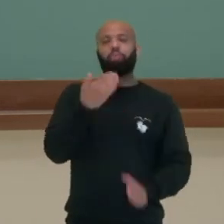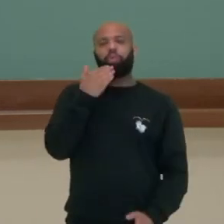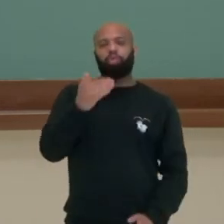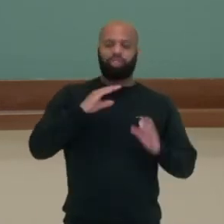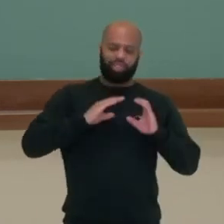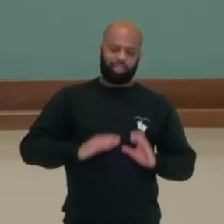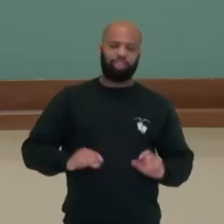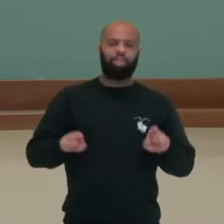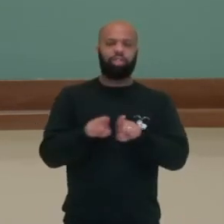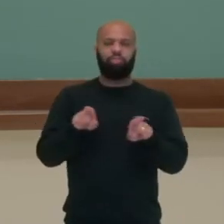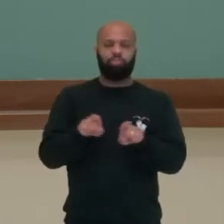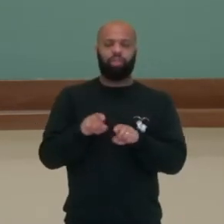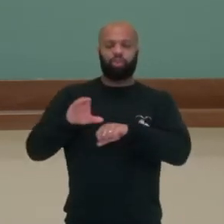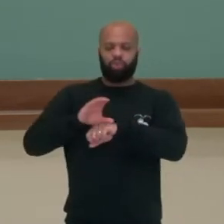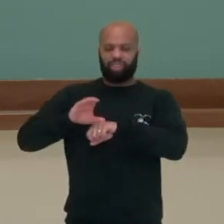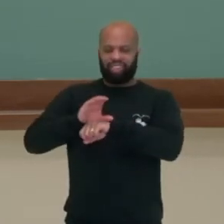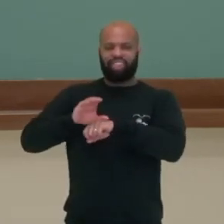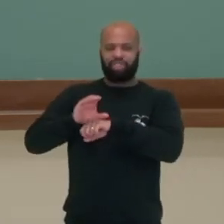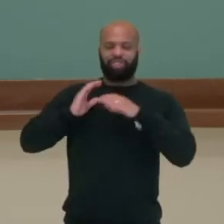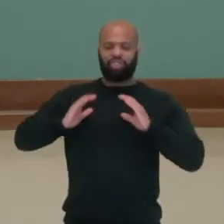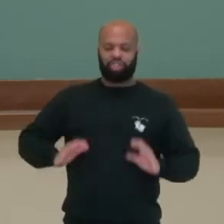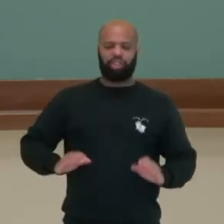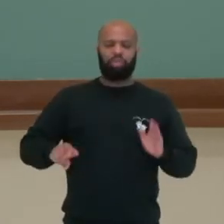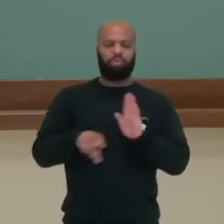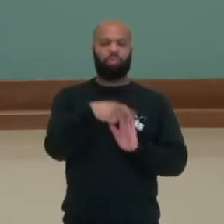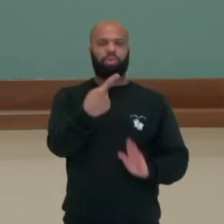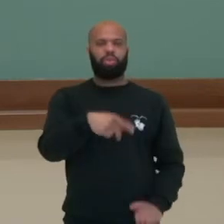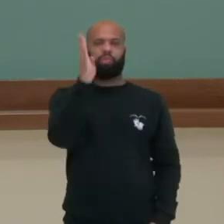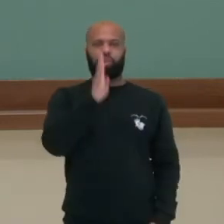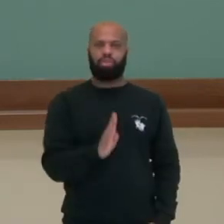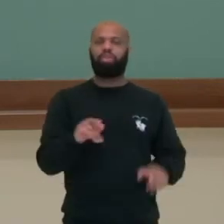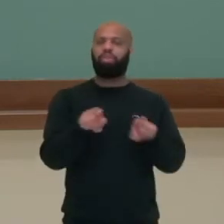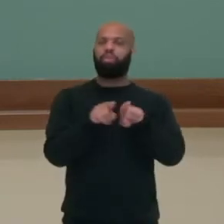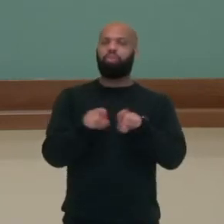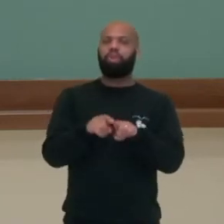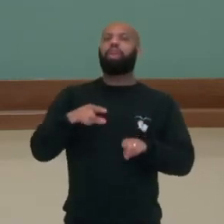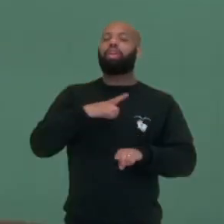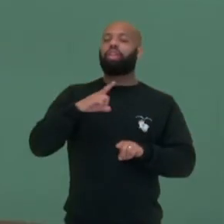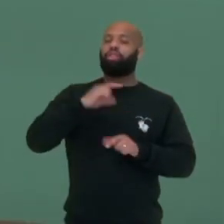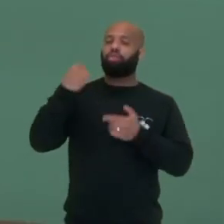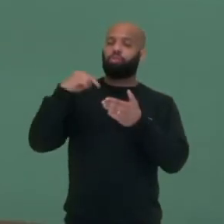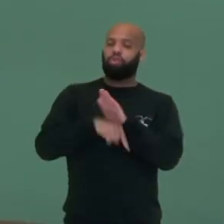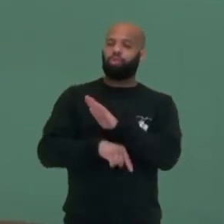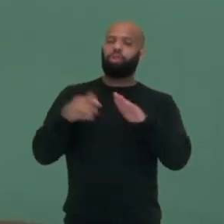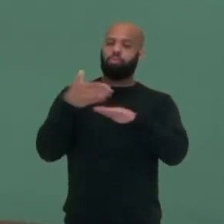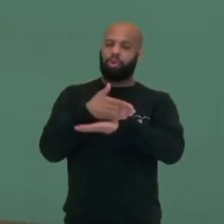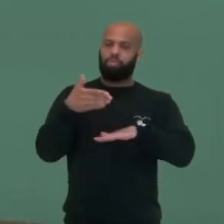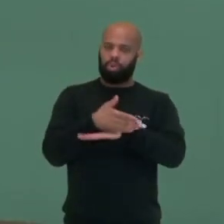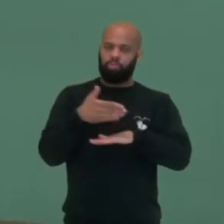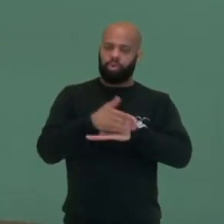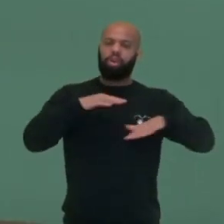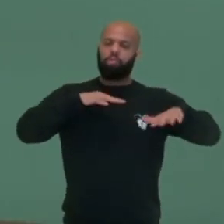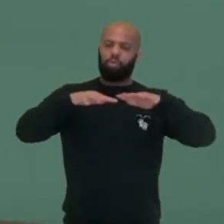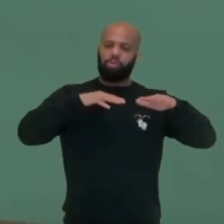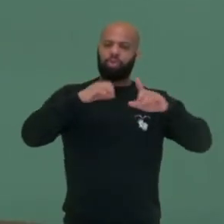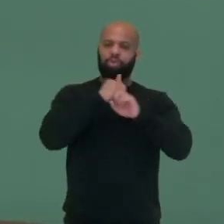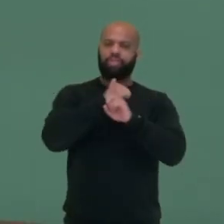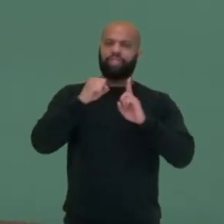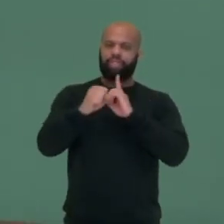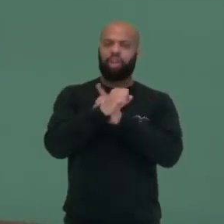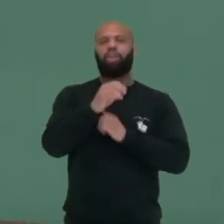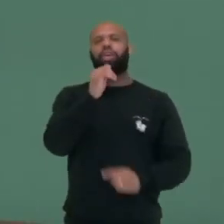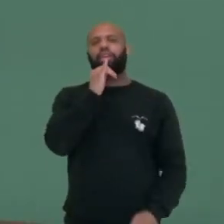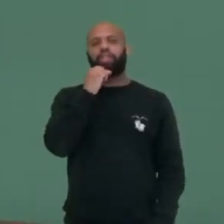cidadãos, a Constituição Cidadã do Brasil. Ela teve uma intensa participação dos movimentos sociais, como o movimento